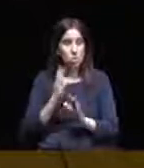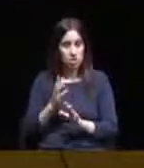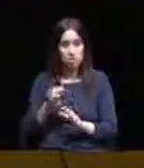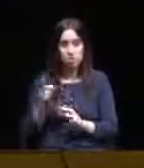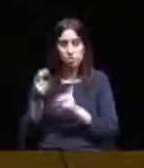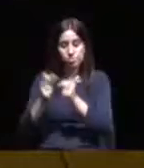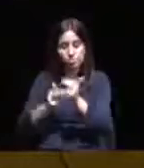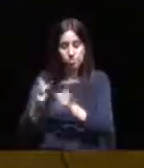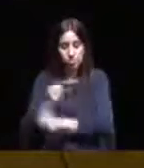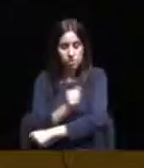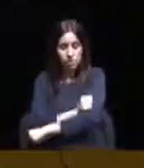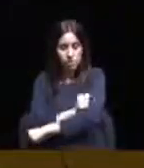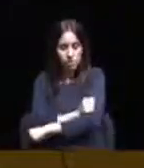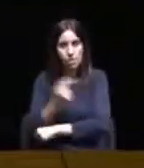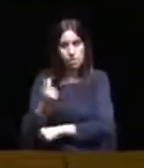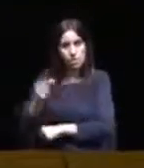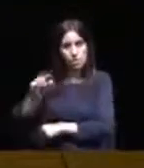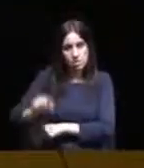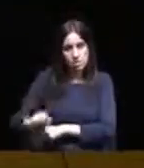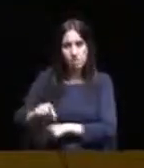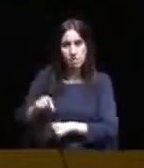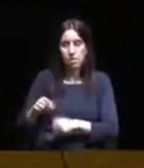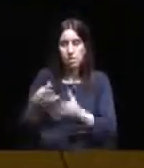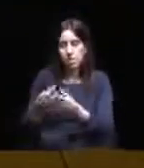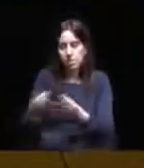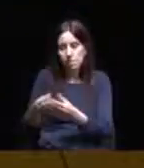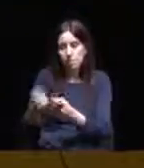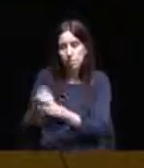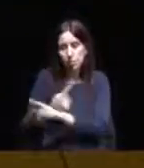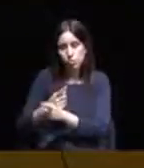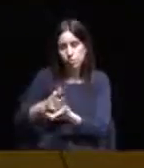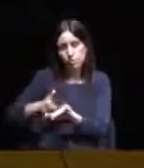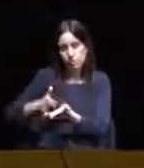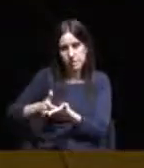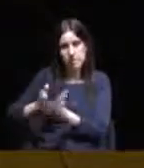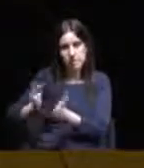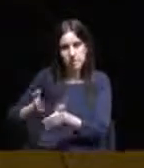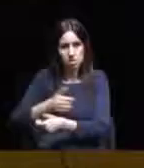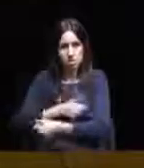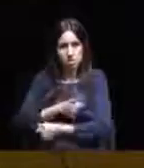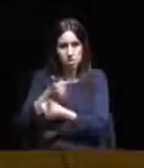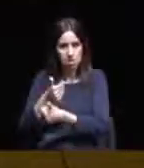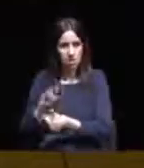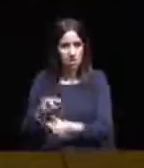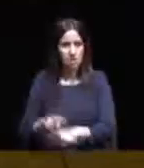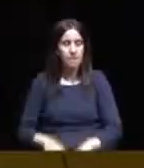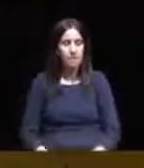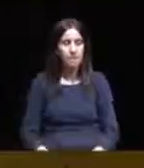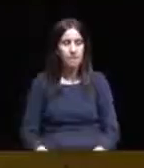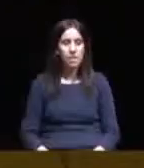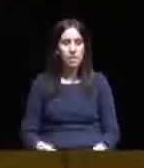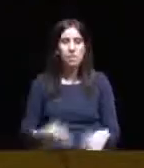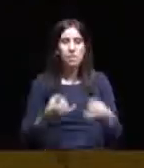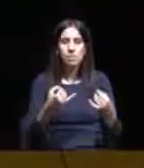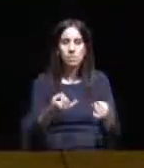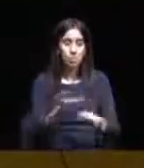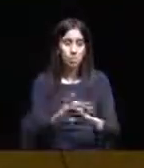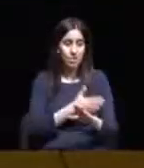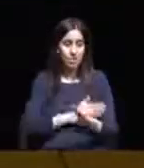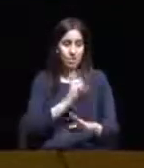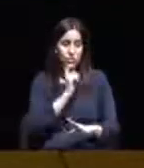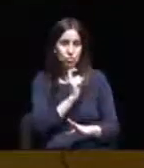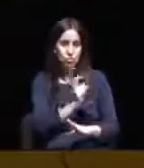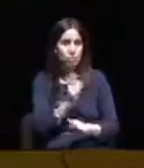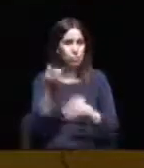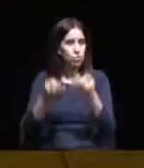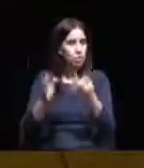seja, para a construção de fogos de renda acessível e de equipamentos, que é isso que a cidade precisa. Depois, e tal como alertámos anteriormente,